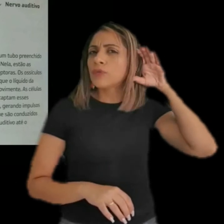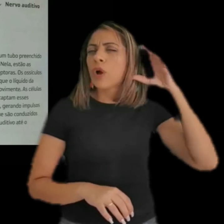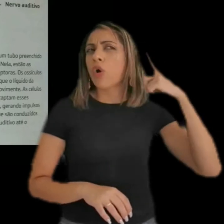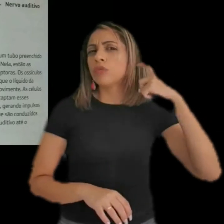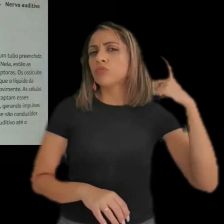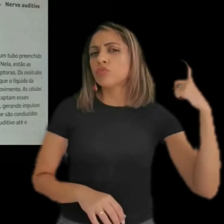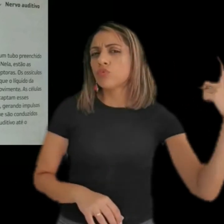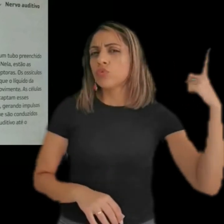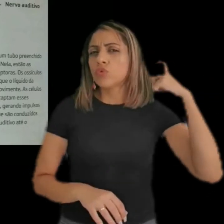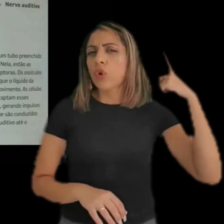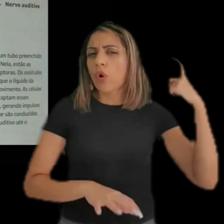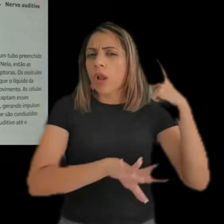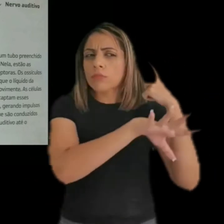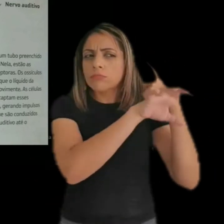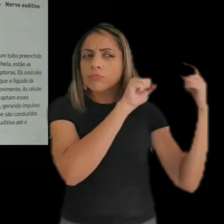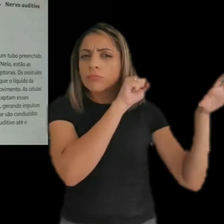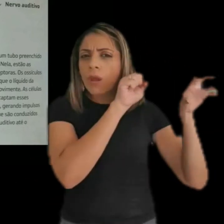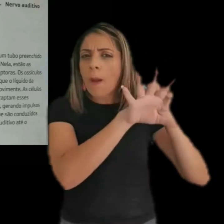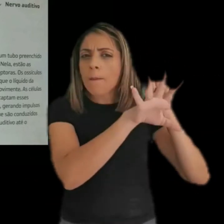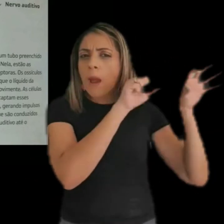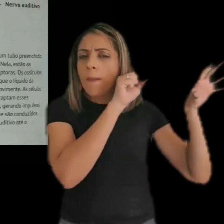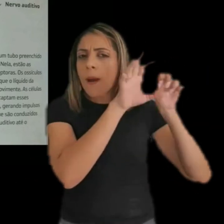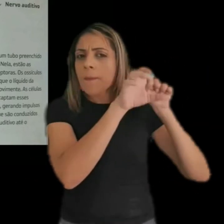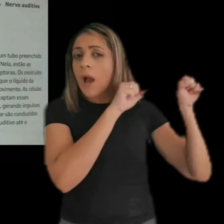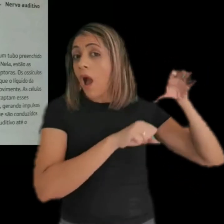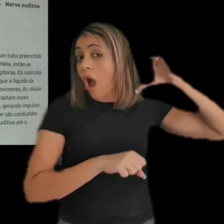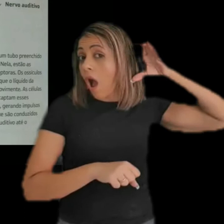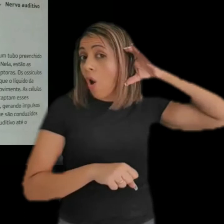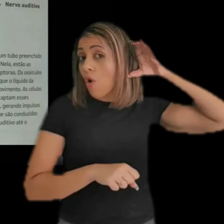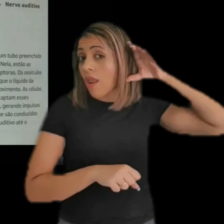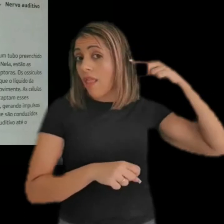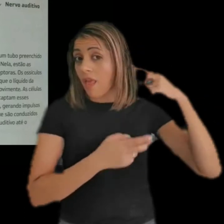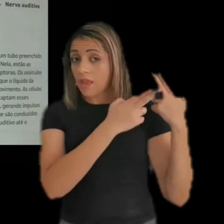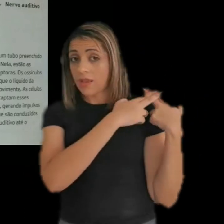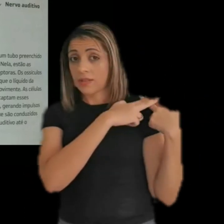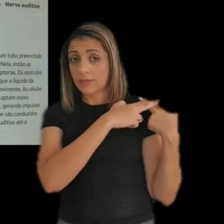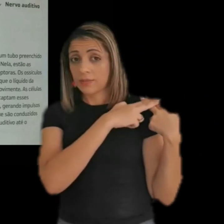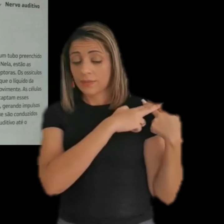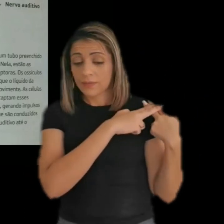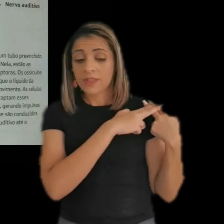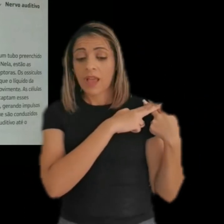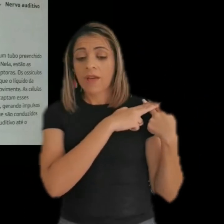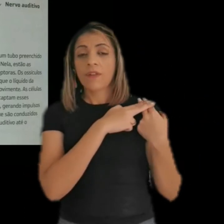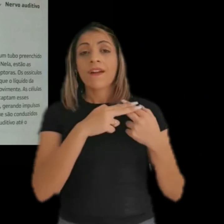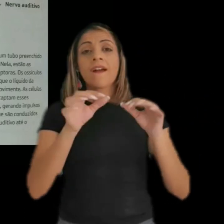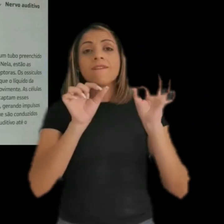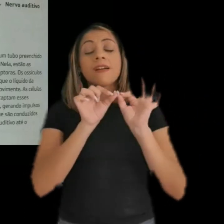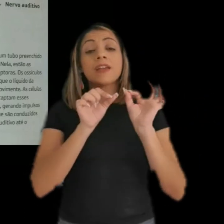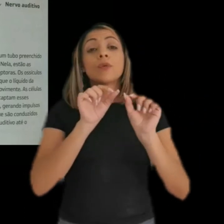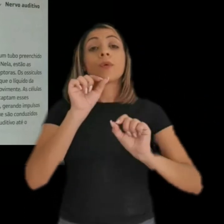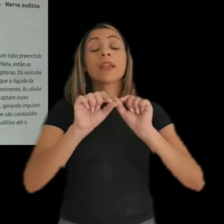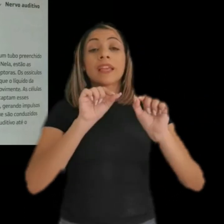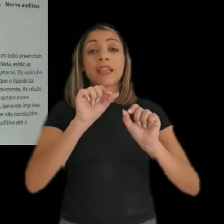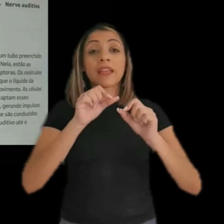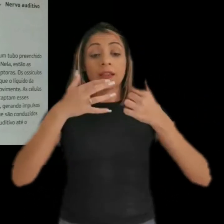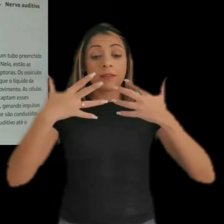pelo pavilhão auricular, que é a orelha, tá? Ela é formada por tecido de cartilagem. Esses sons são